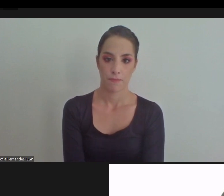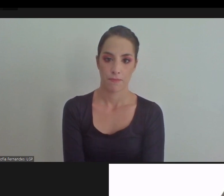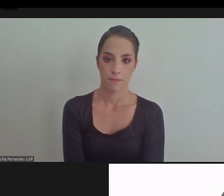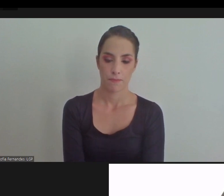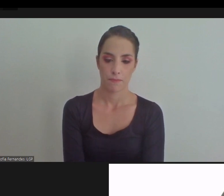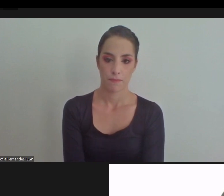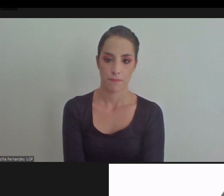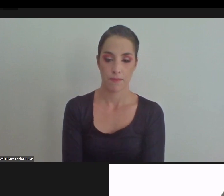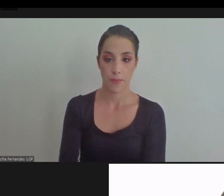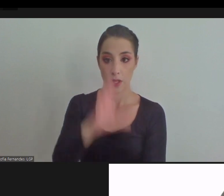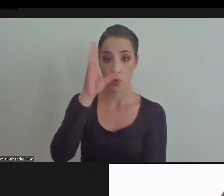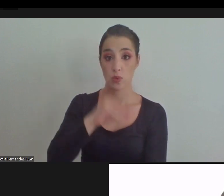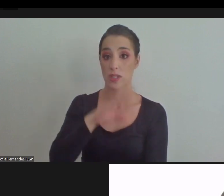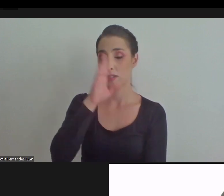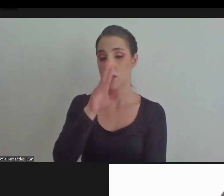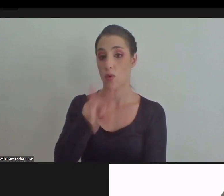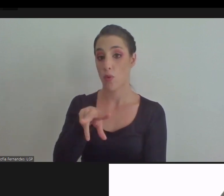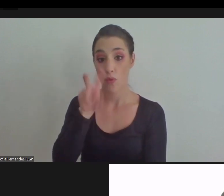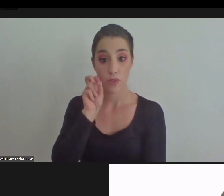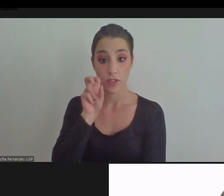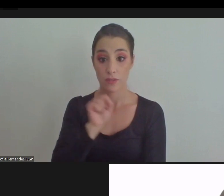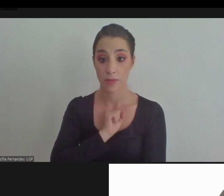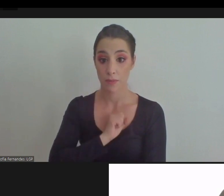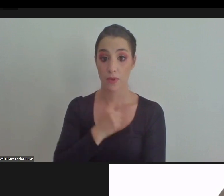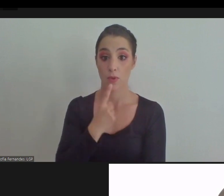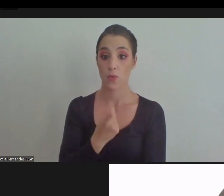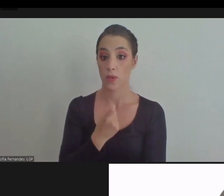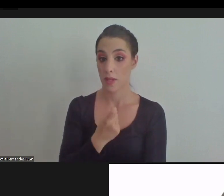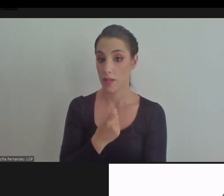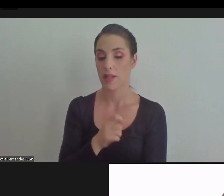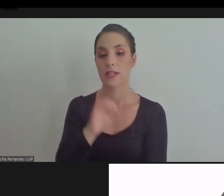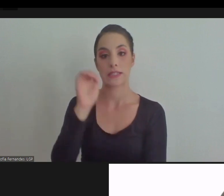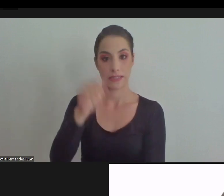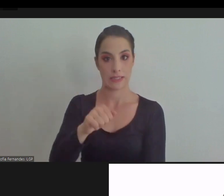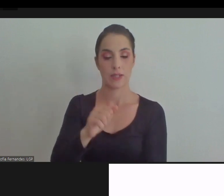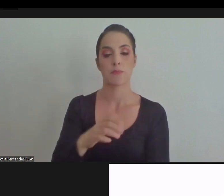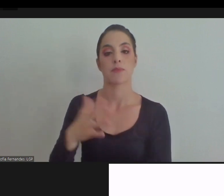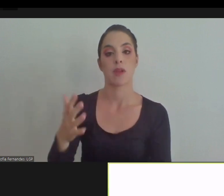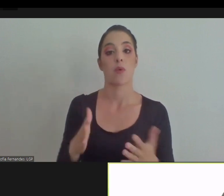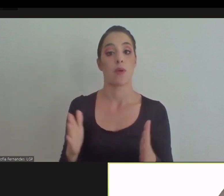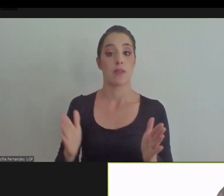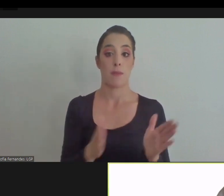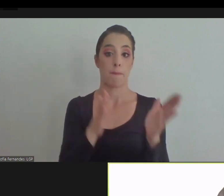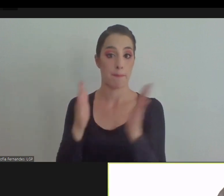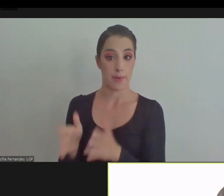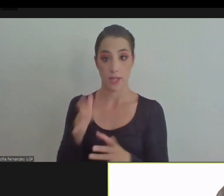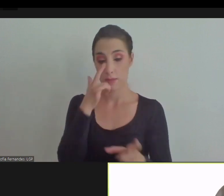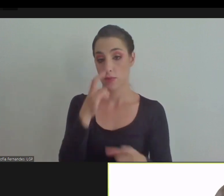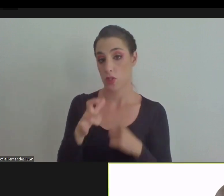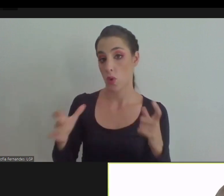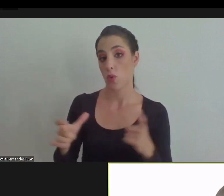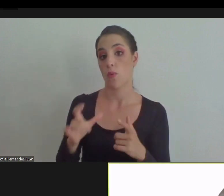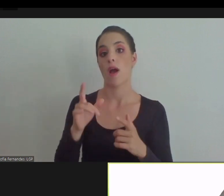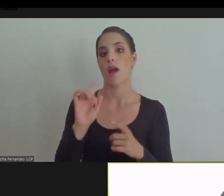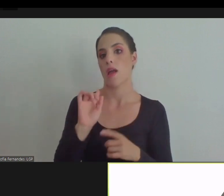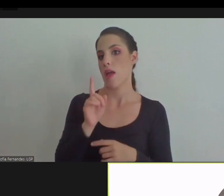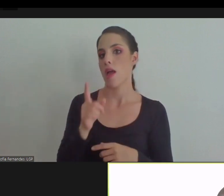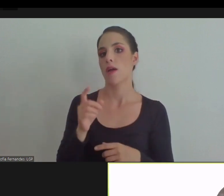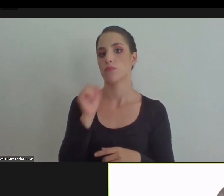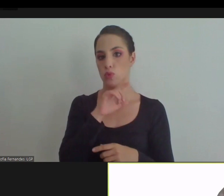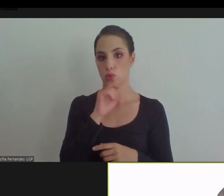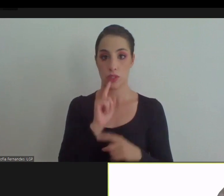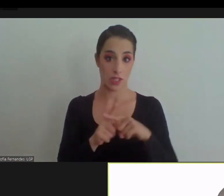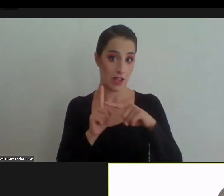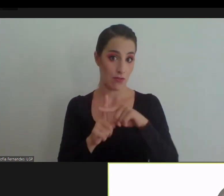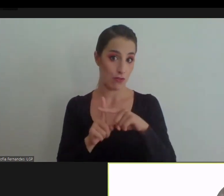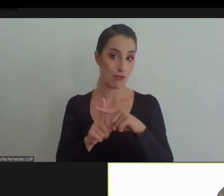Não sei se ouviu a minha questão, Hermenegildo. Sim, da parte do cidadão, o retorno é positivo, tanto que